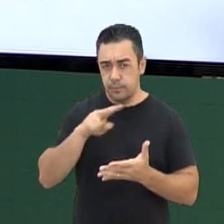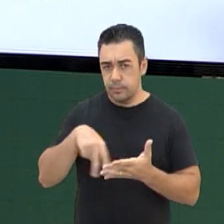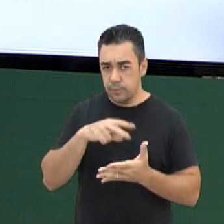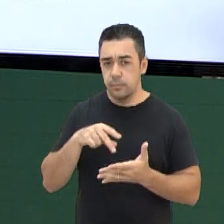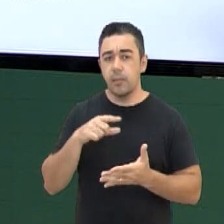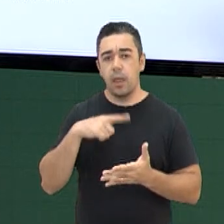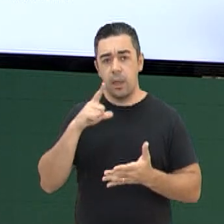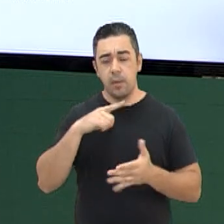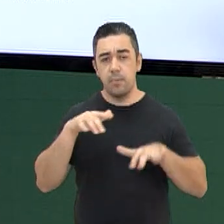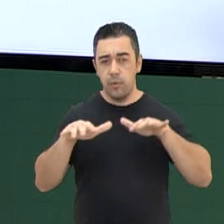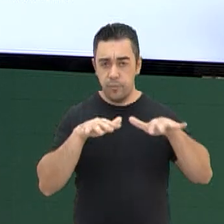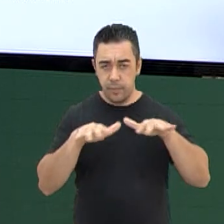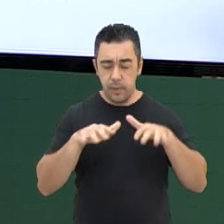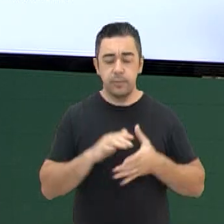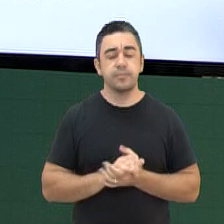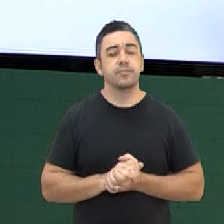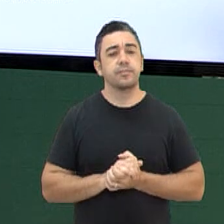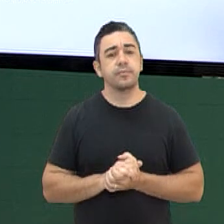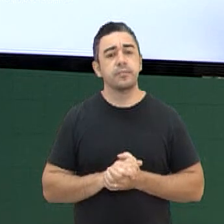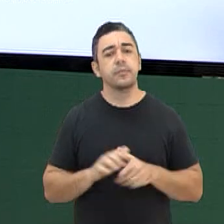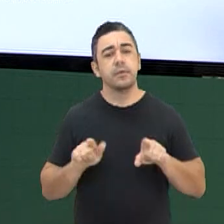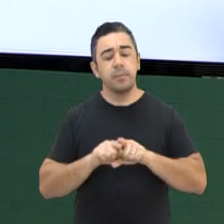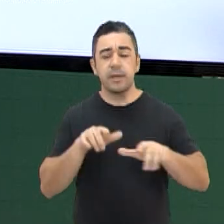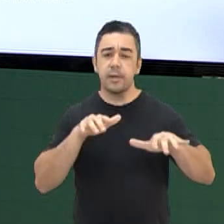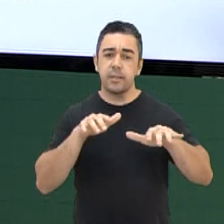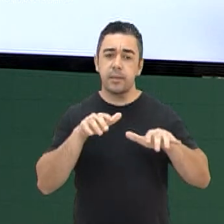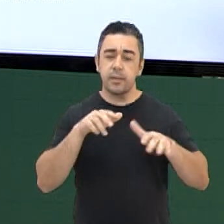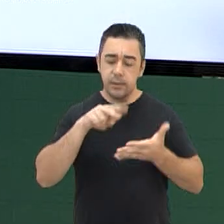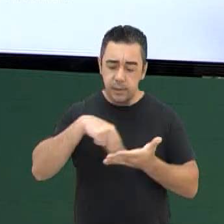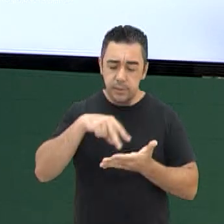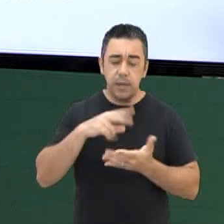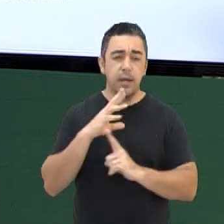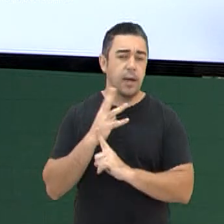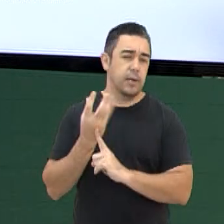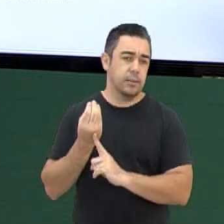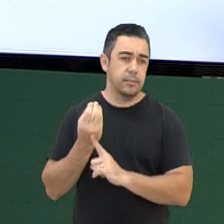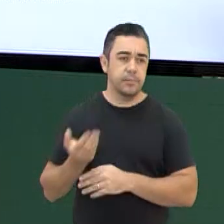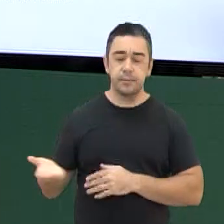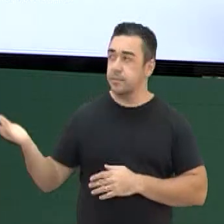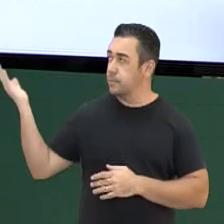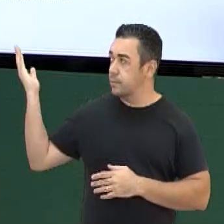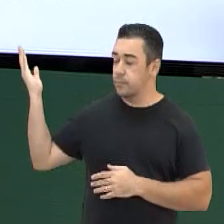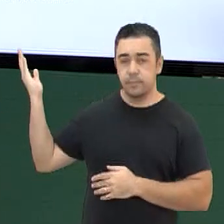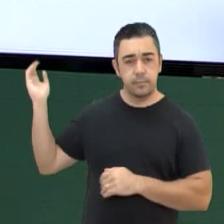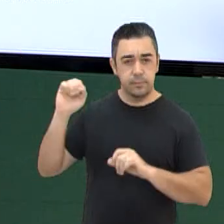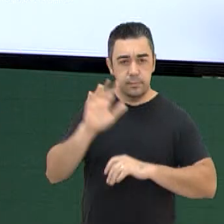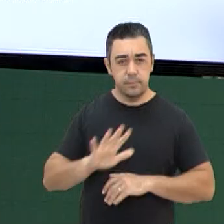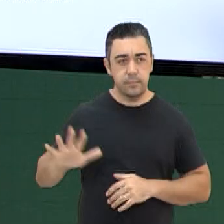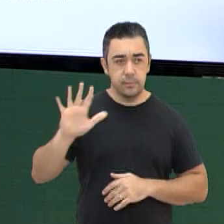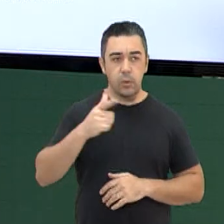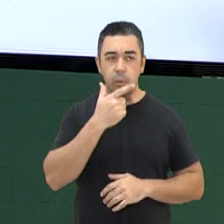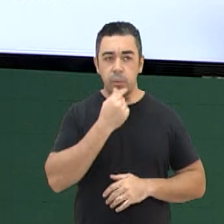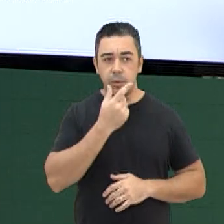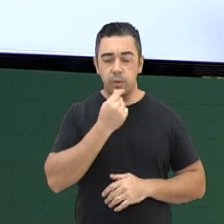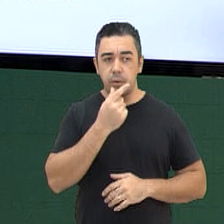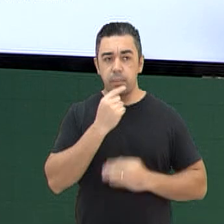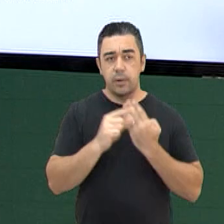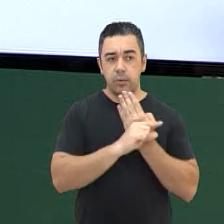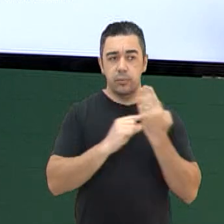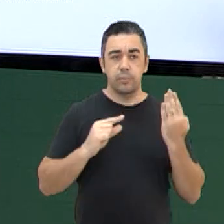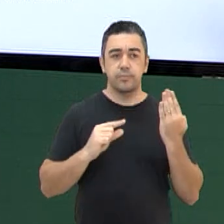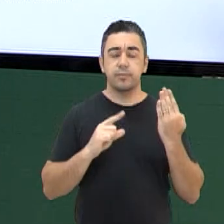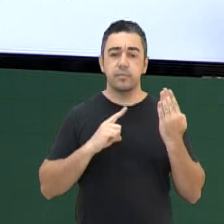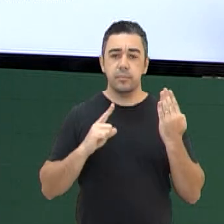como movimento e a dança como arte. E aqui utilizei a referência do Guerras,